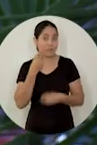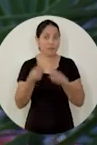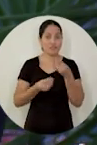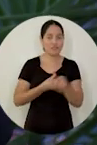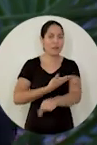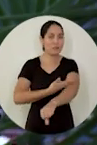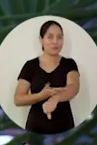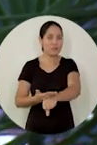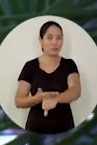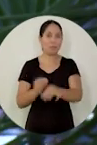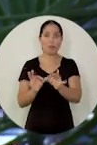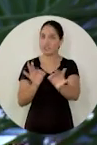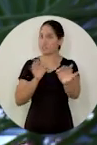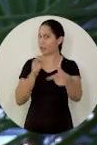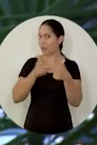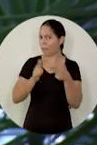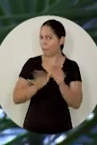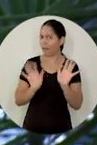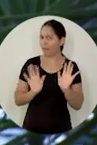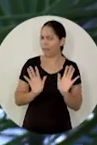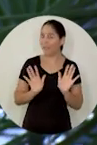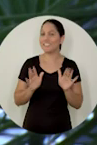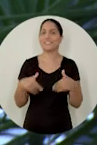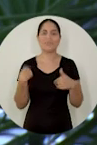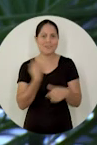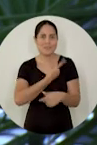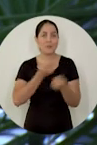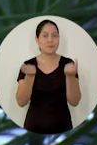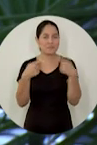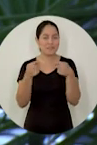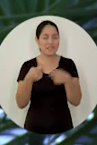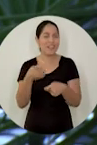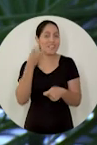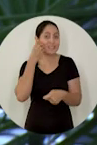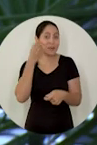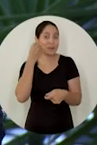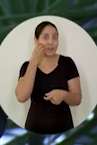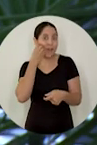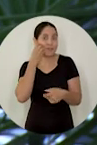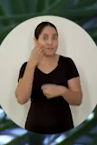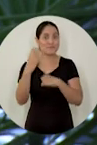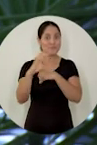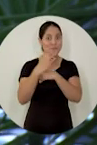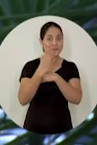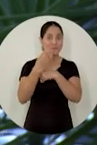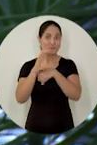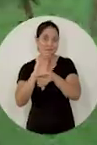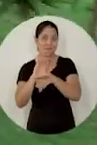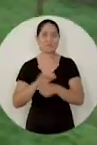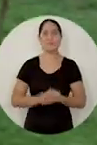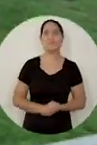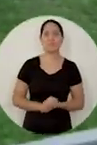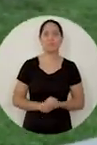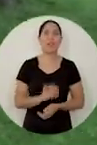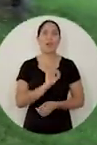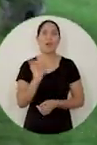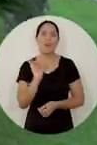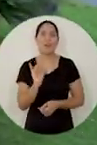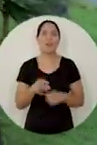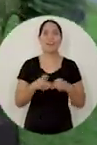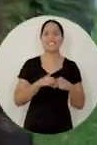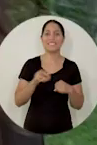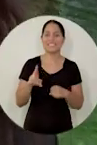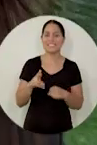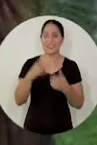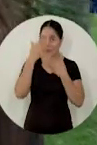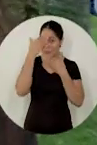está acostumado, aqui distância não é problema. Nós podemos fazer tudo da tela de um celular. Olá, doutor